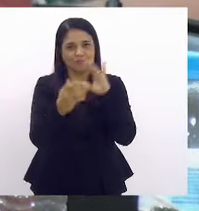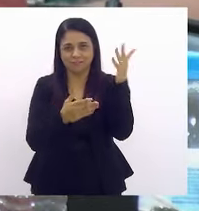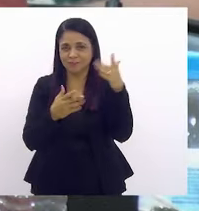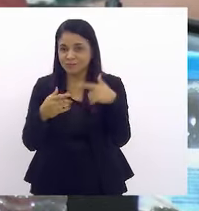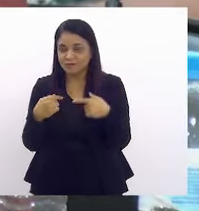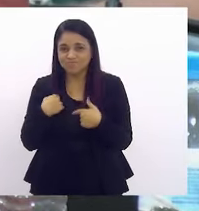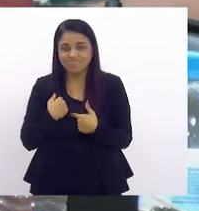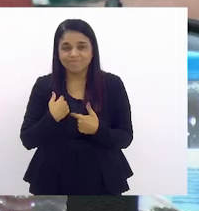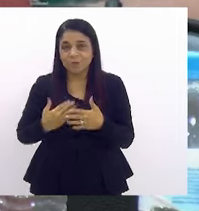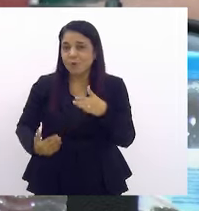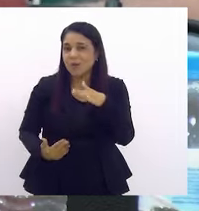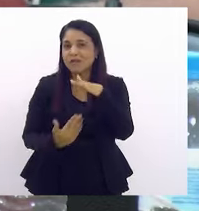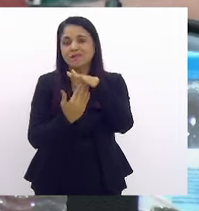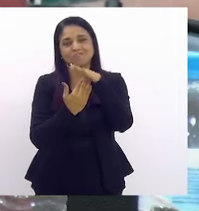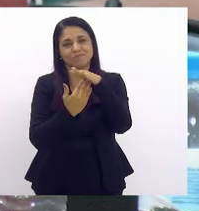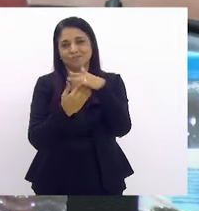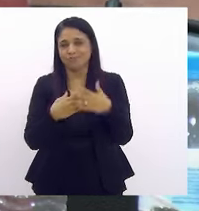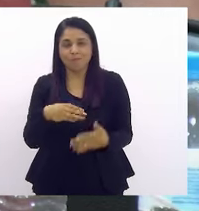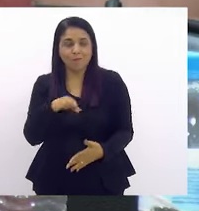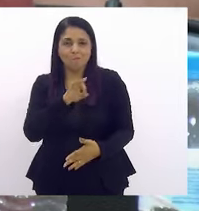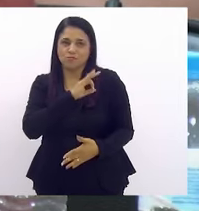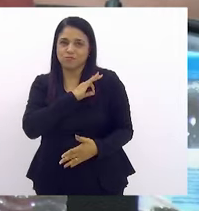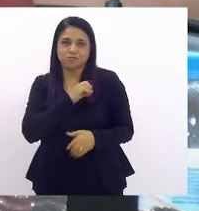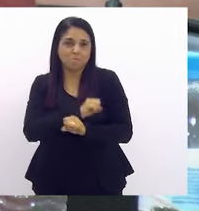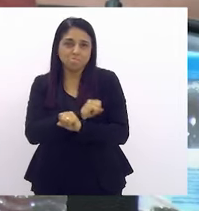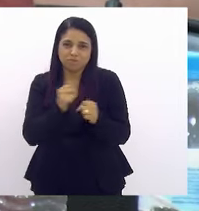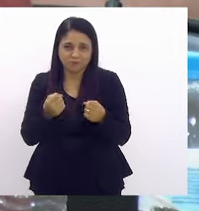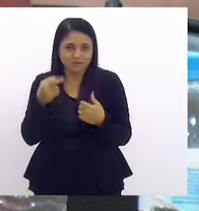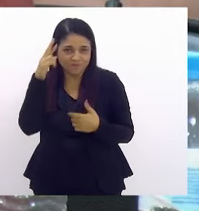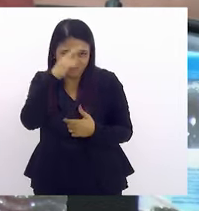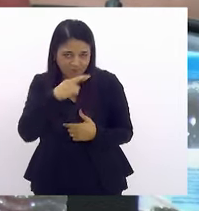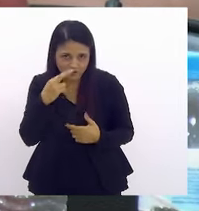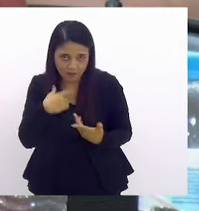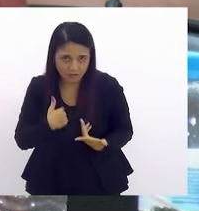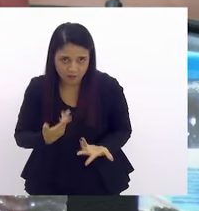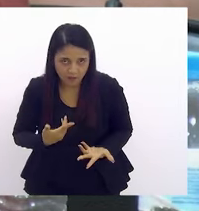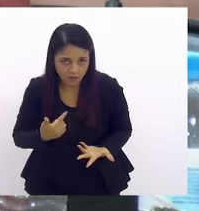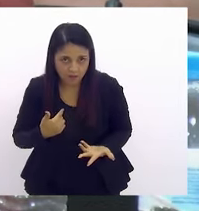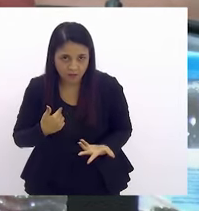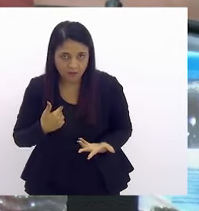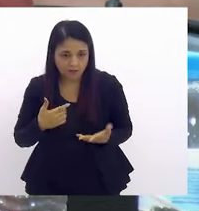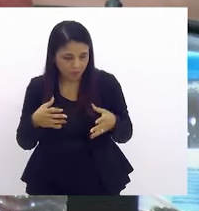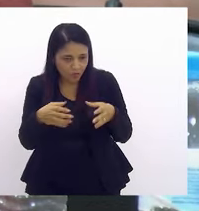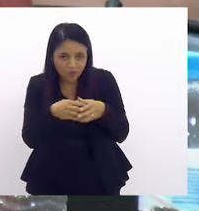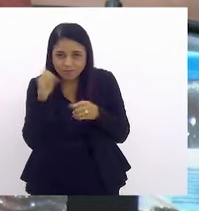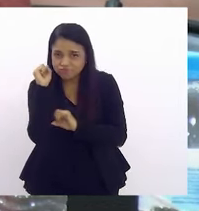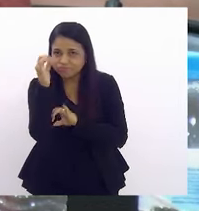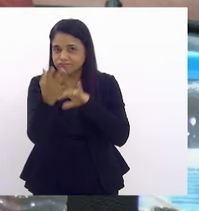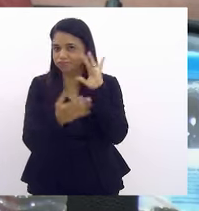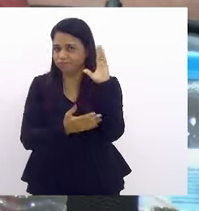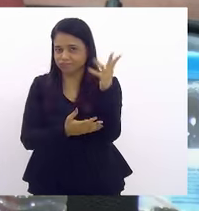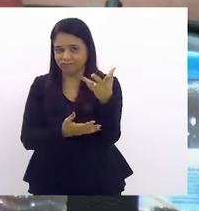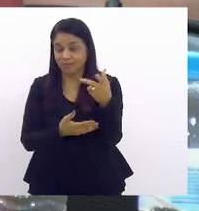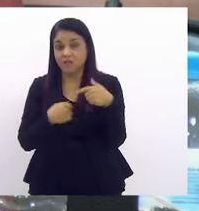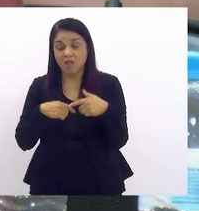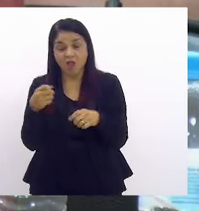somos polícia, não temos poder de investigação. Nosso poder de fiscalização a partir do momento que aquela obra está colocada, mas quando os fiscais chegam, muitas